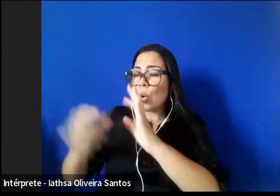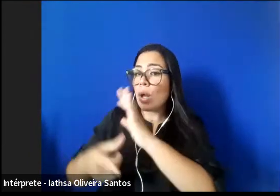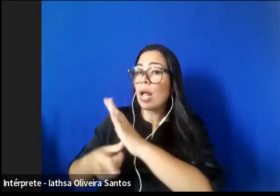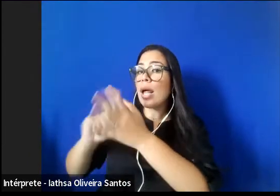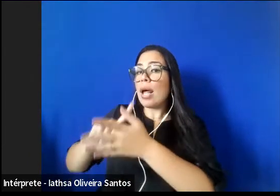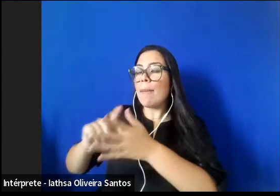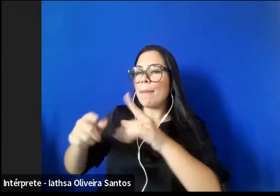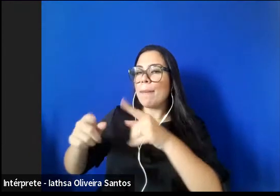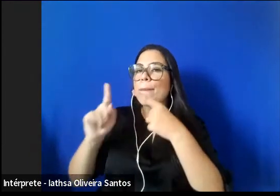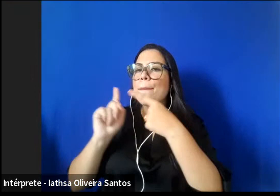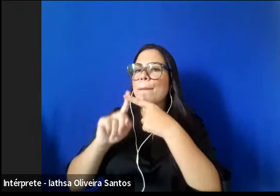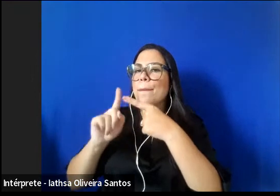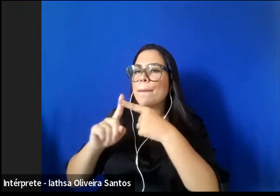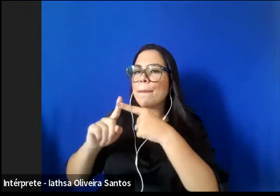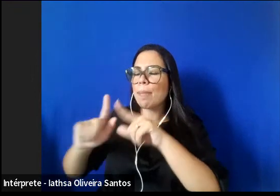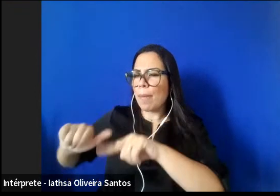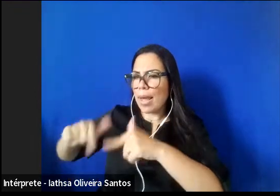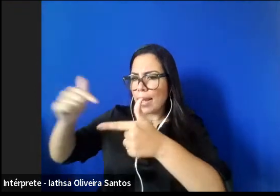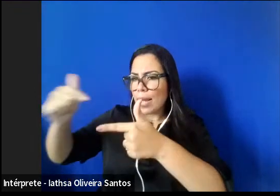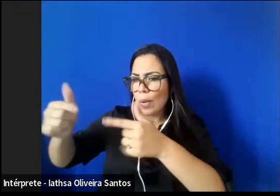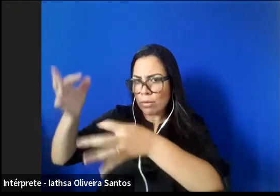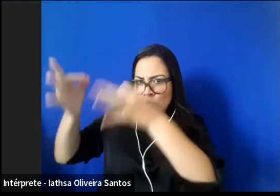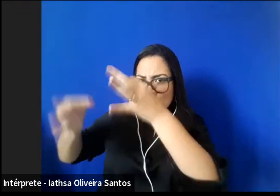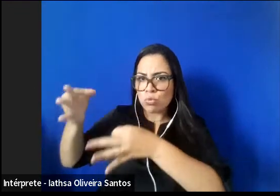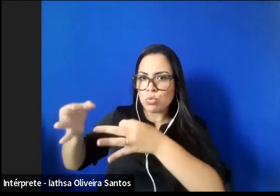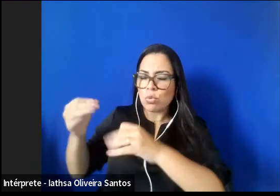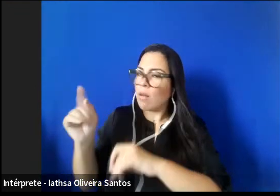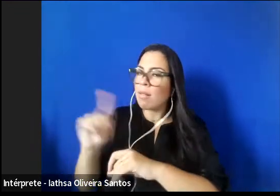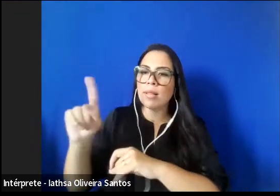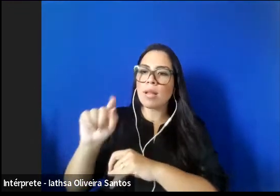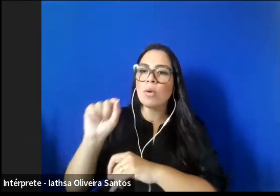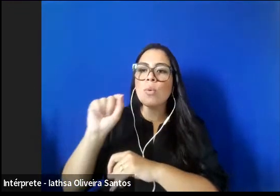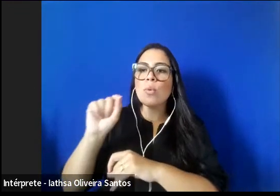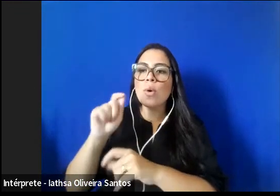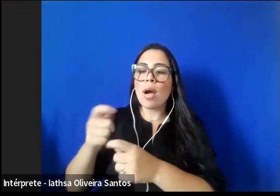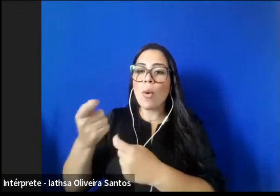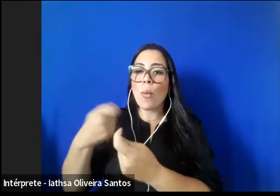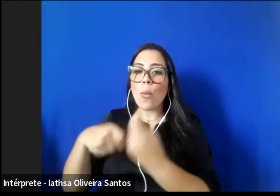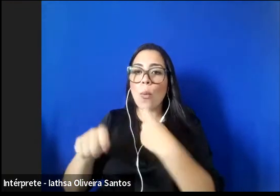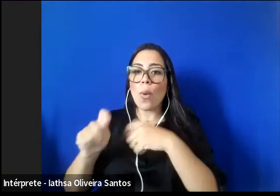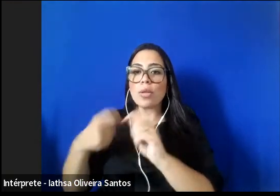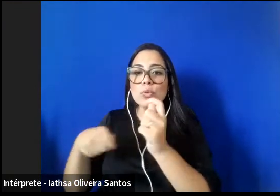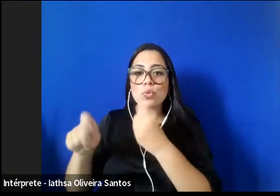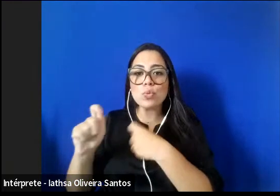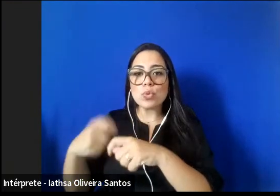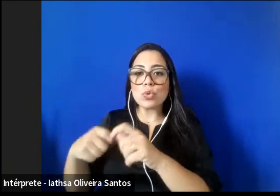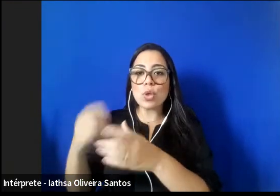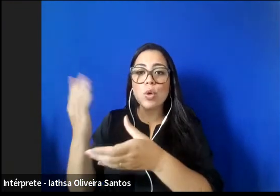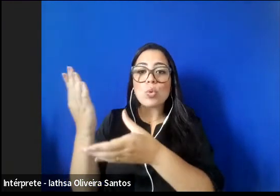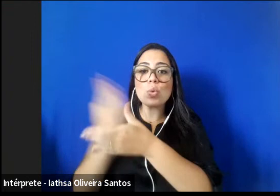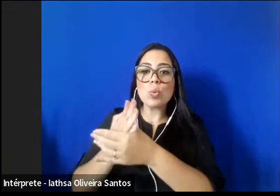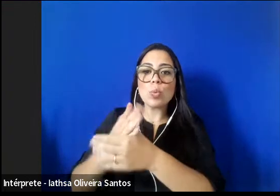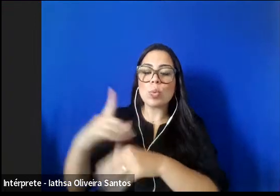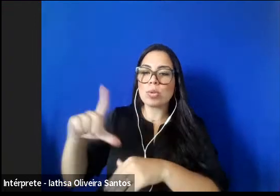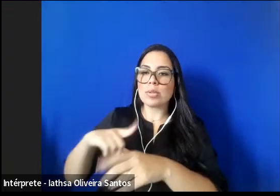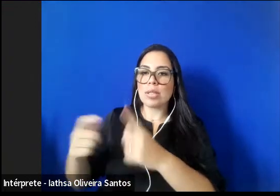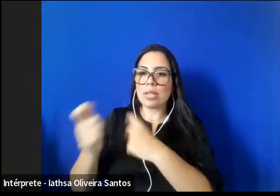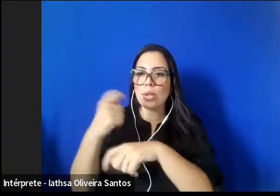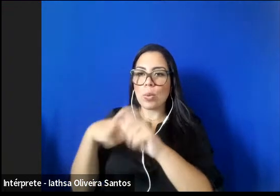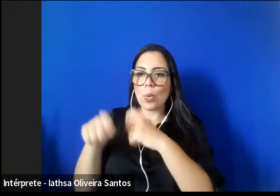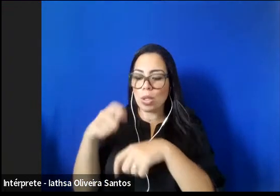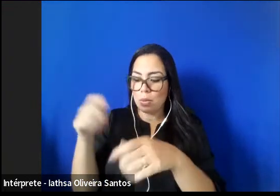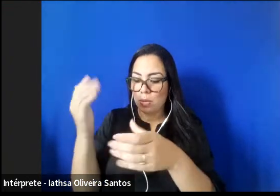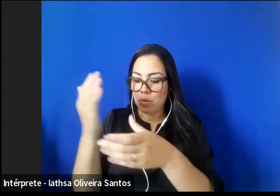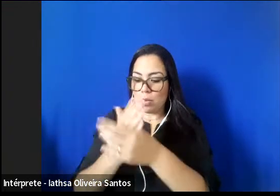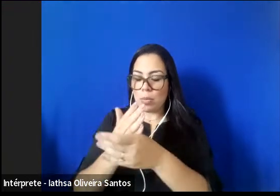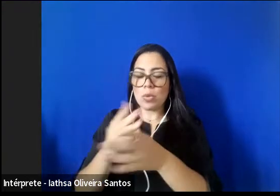com o juiz, é com o administrador do processo. A gente tem um administrativo do processo, é o cara